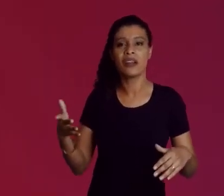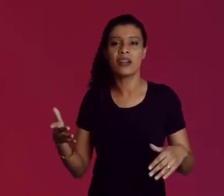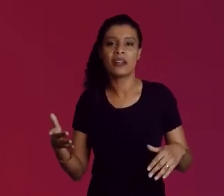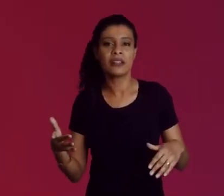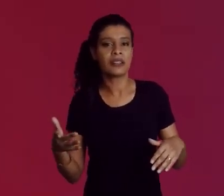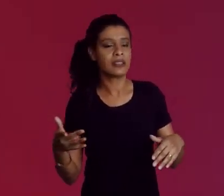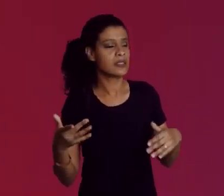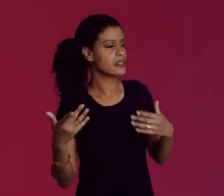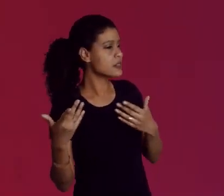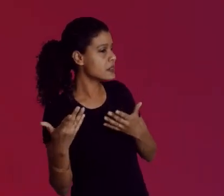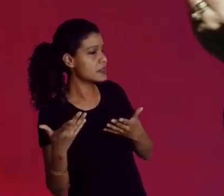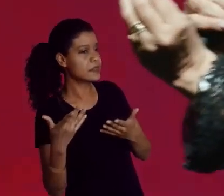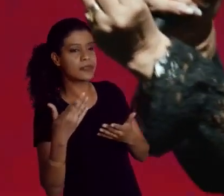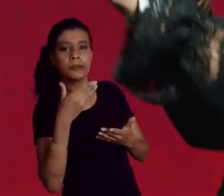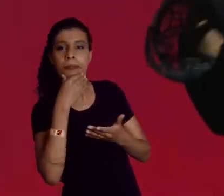quando...